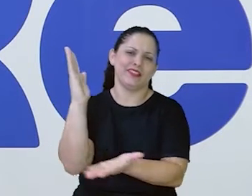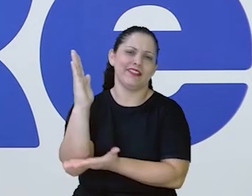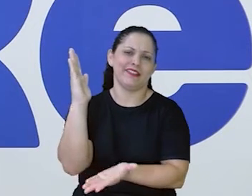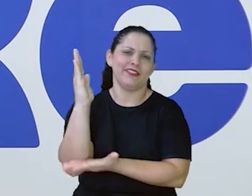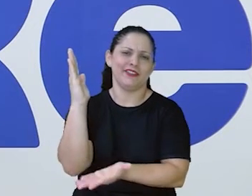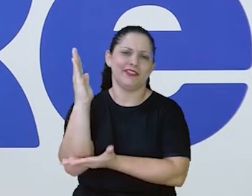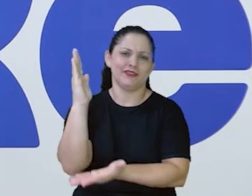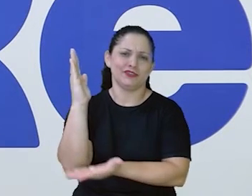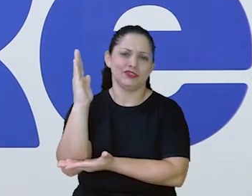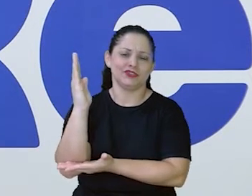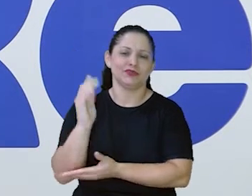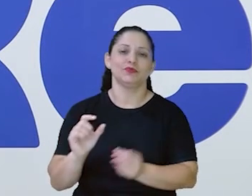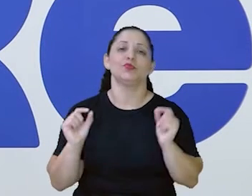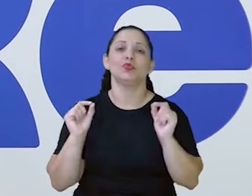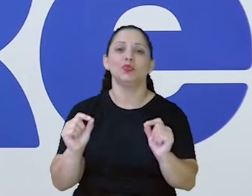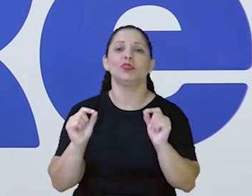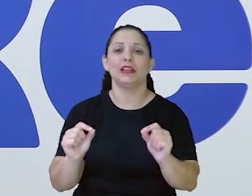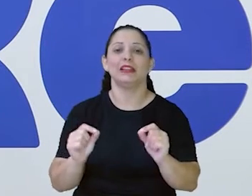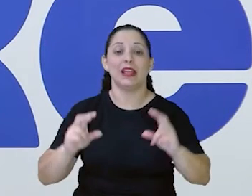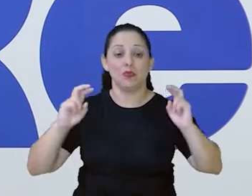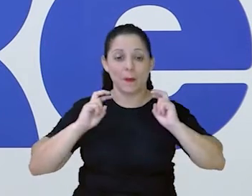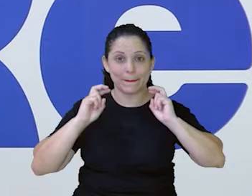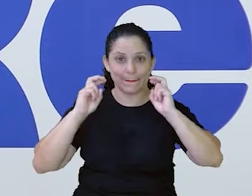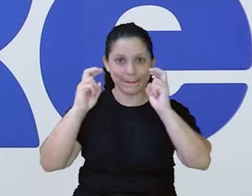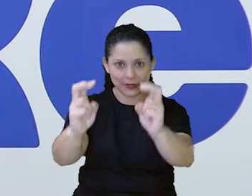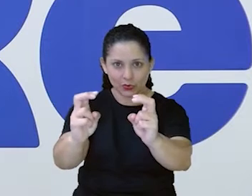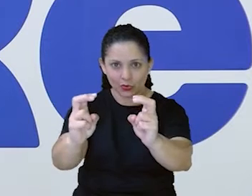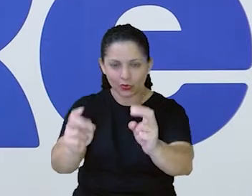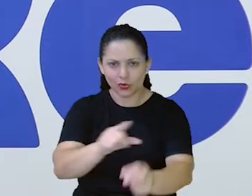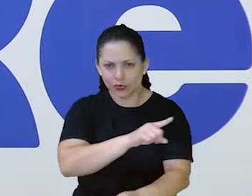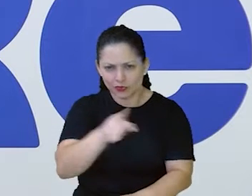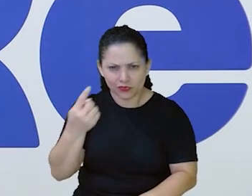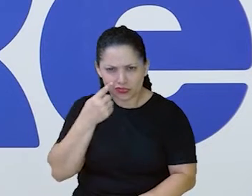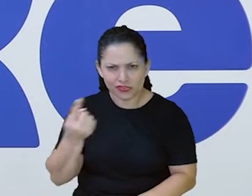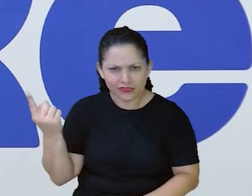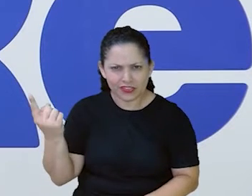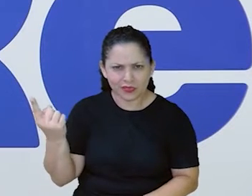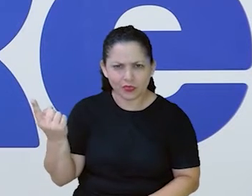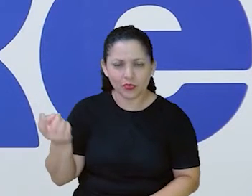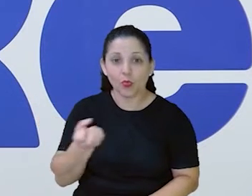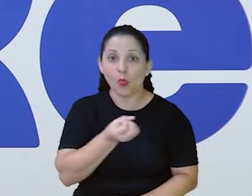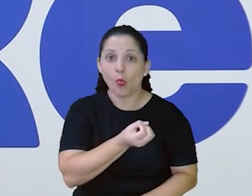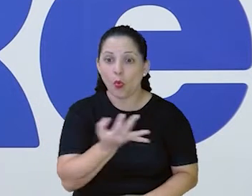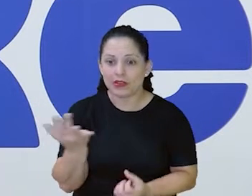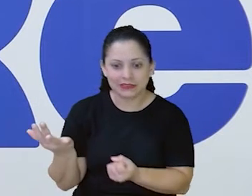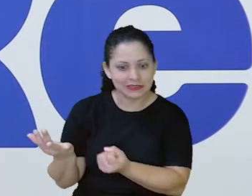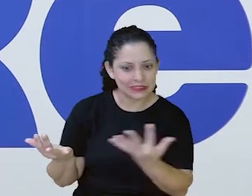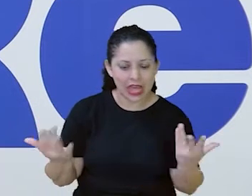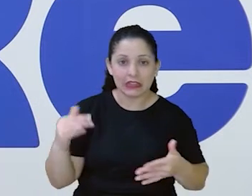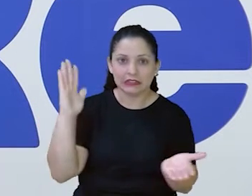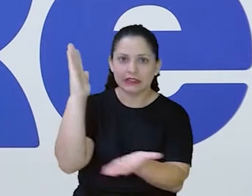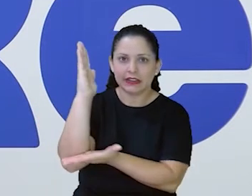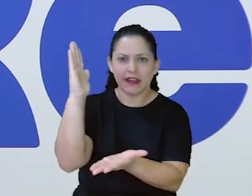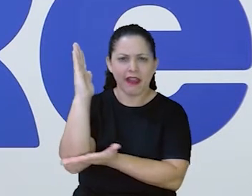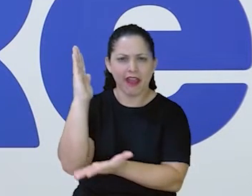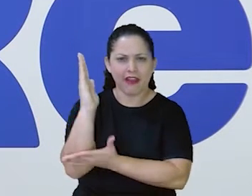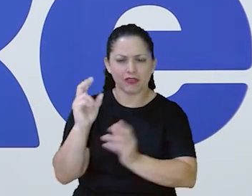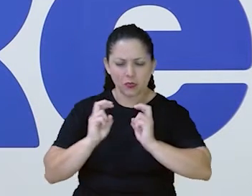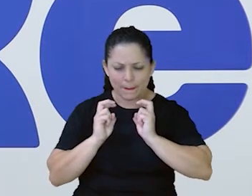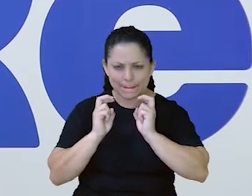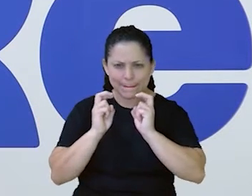garrafas. O trilho do metrô. Vocês já prestaram atenção na quantidade de garrafa que tem